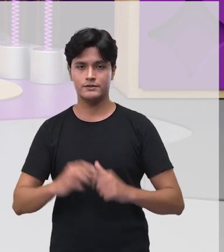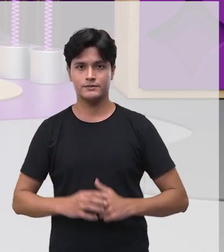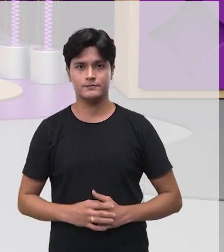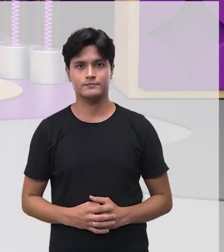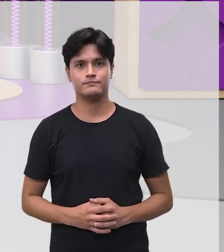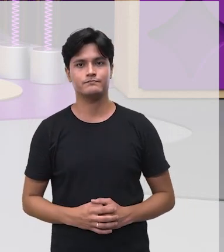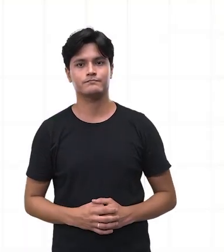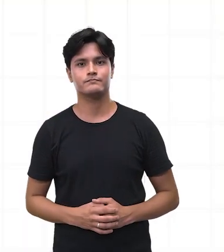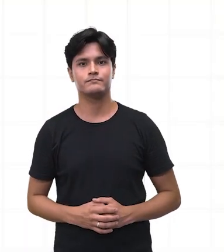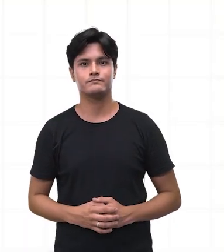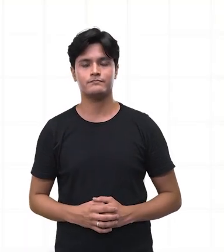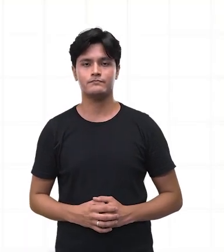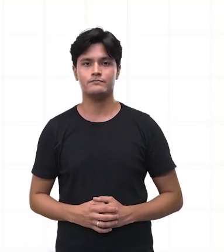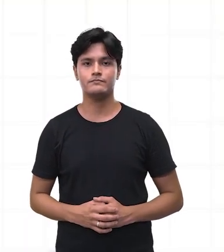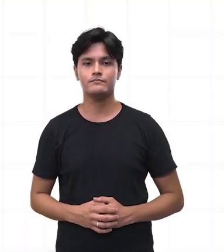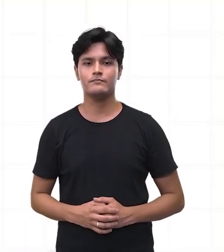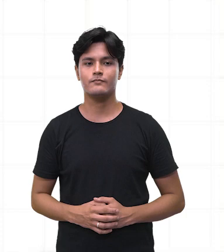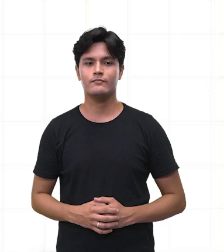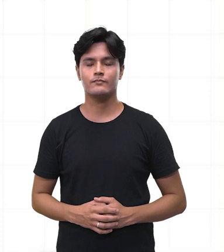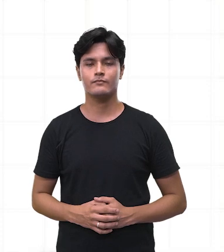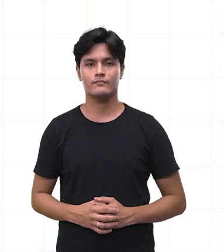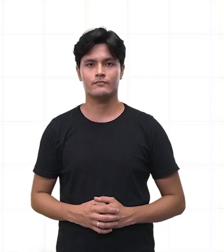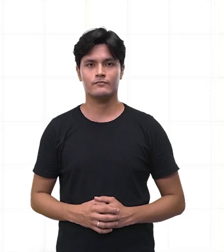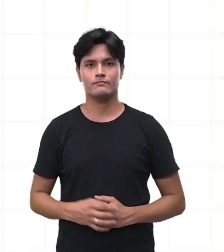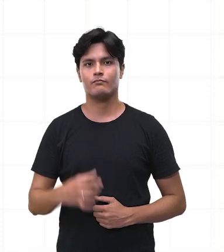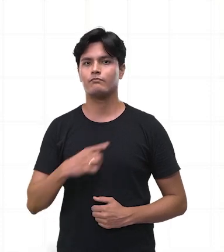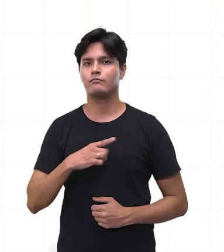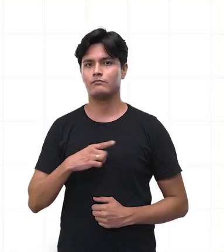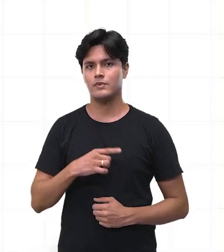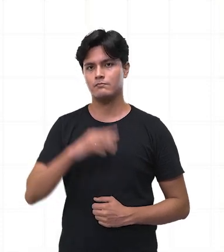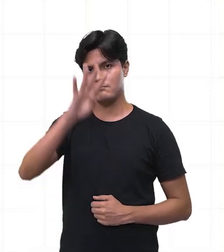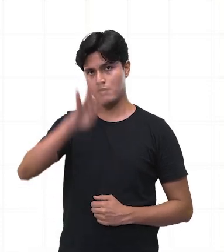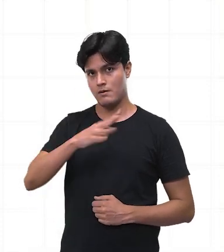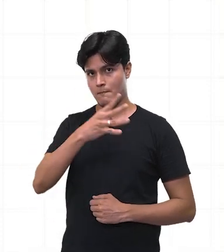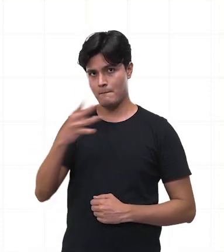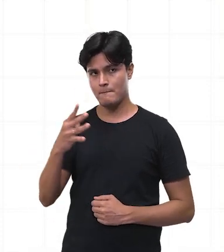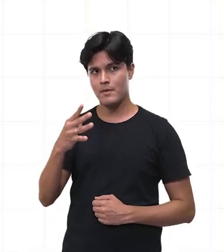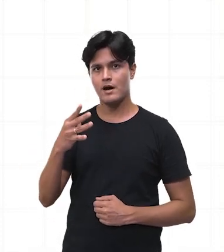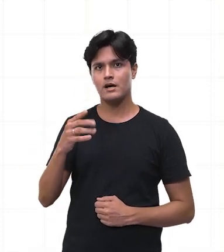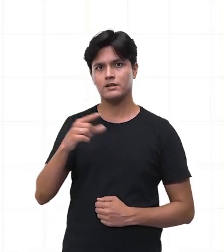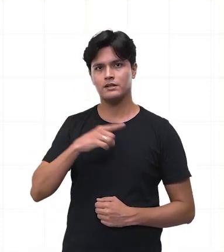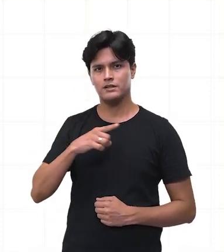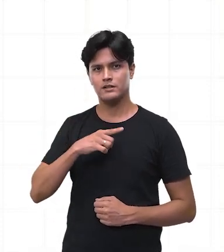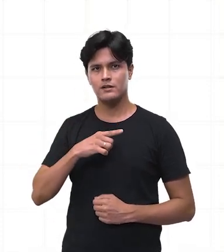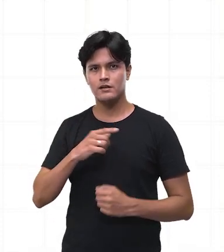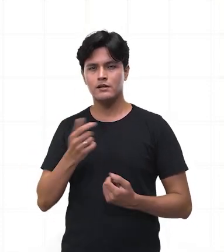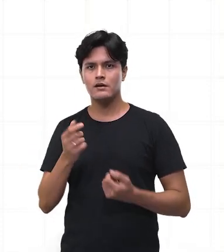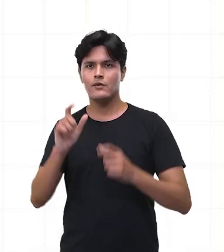Eu tenho alguns campos, né, que faltam ser preenchidos.